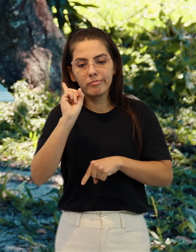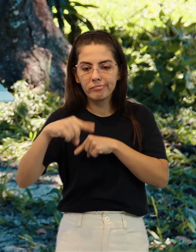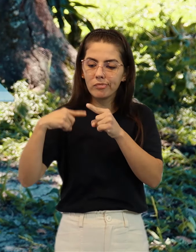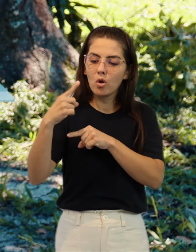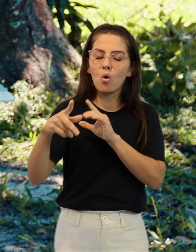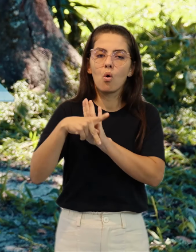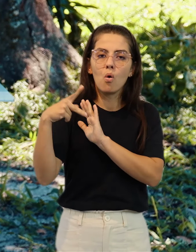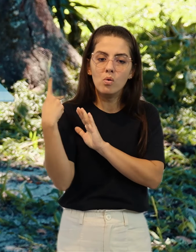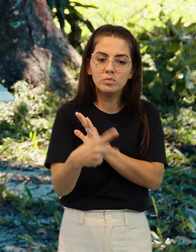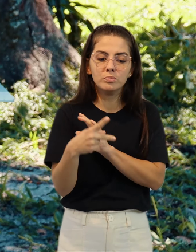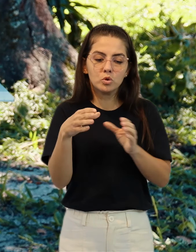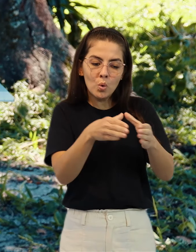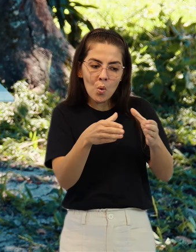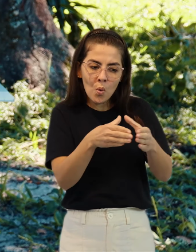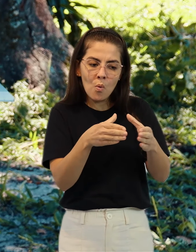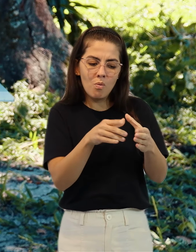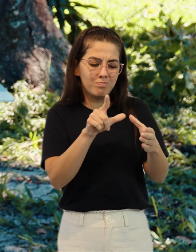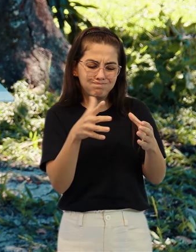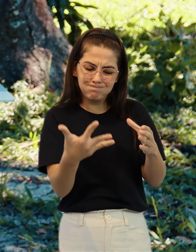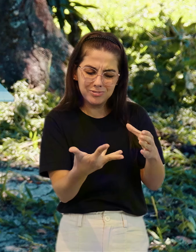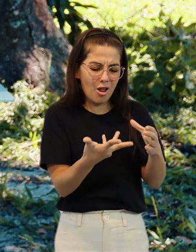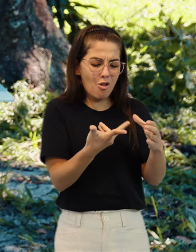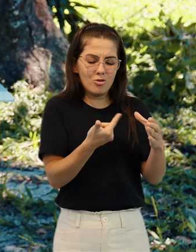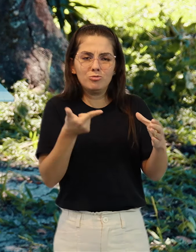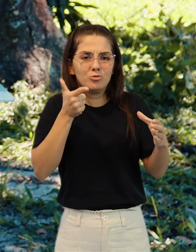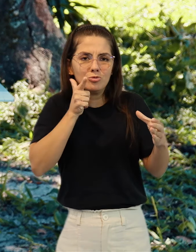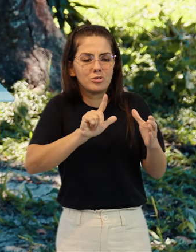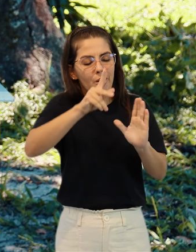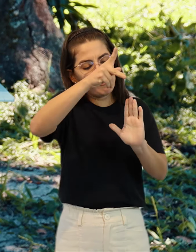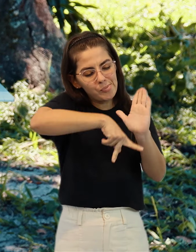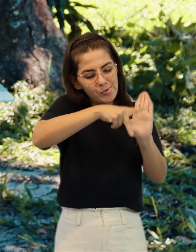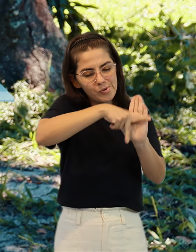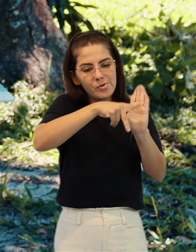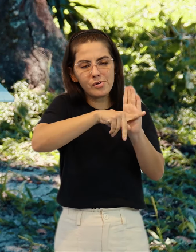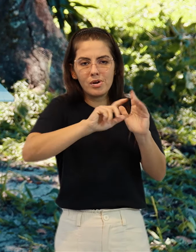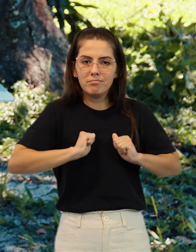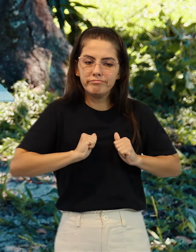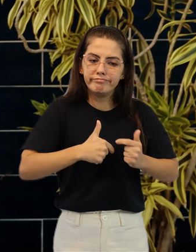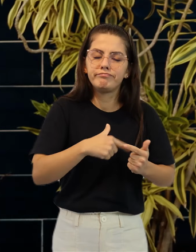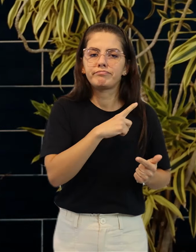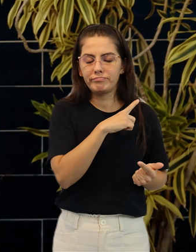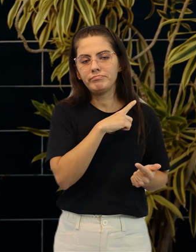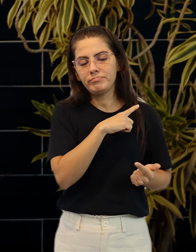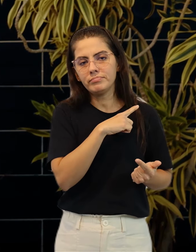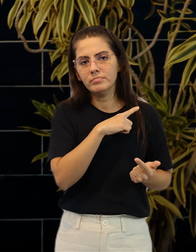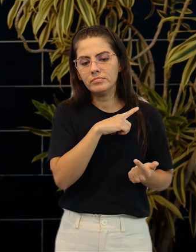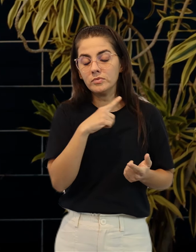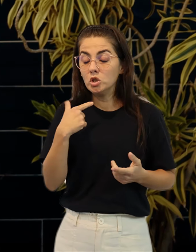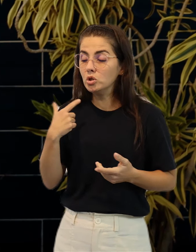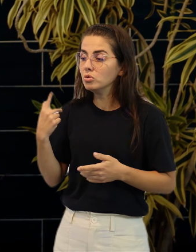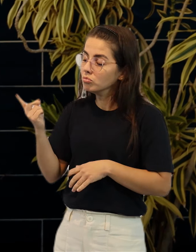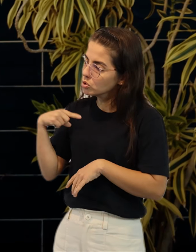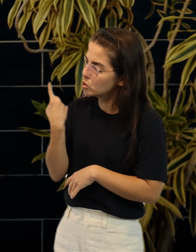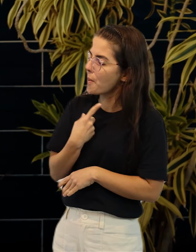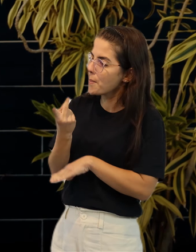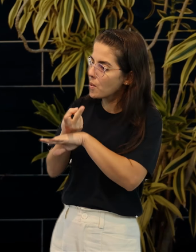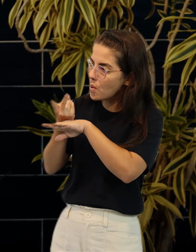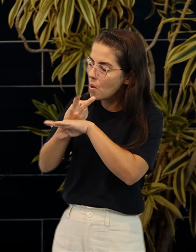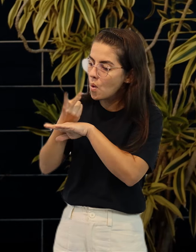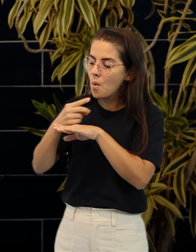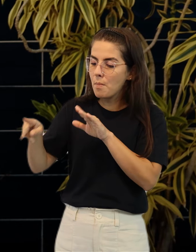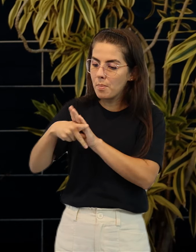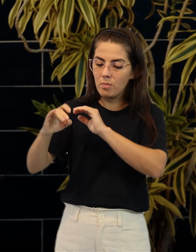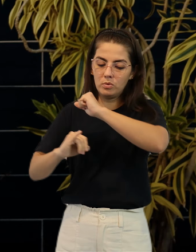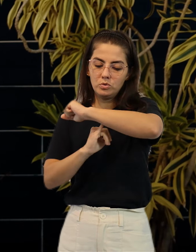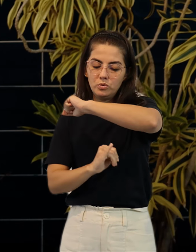hoje no Araxá, a gente tem uma equipe fantástica que consegue realizar esses projetos todos. Nós procuramos o Instituto Araxá para